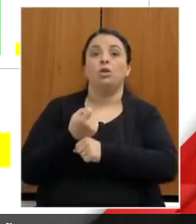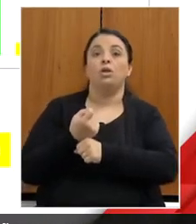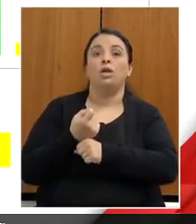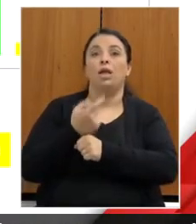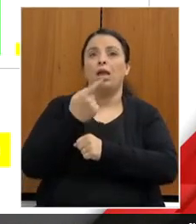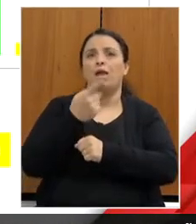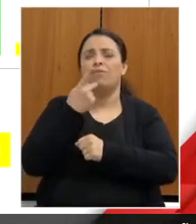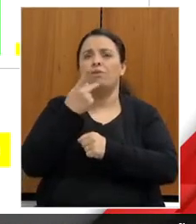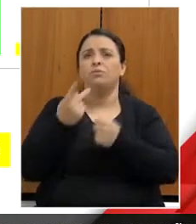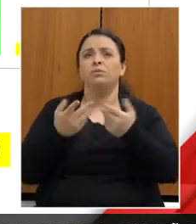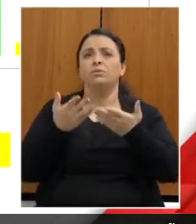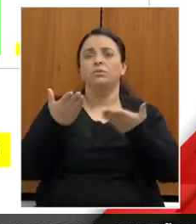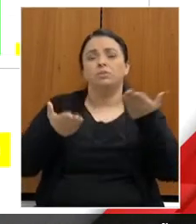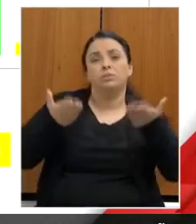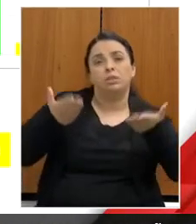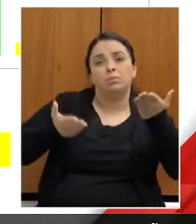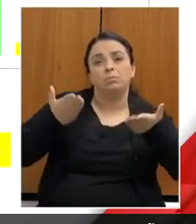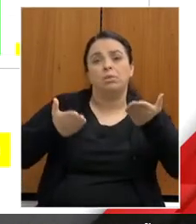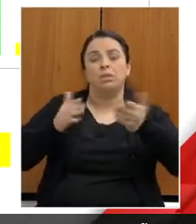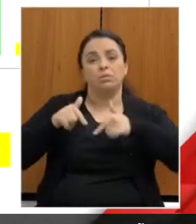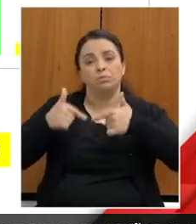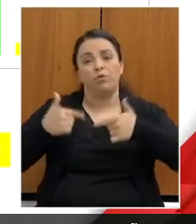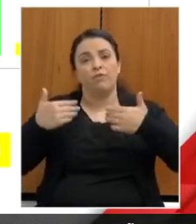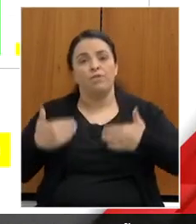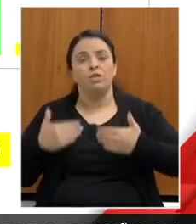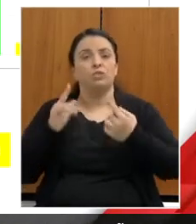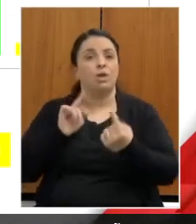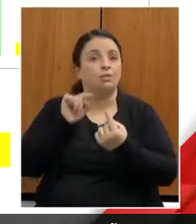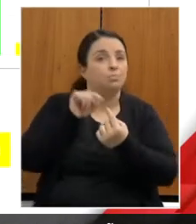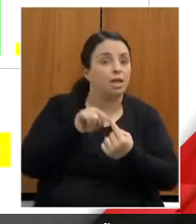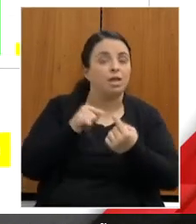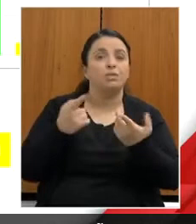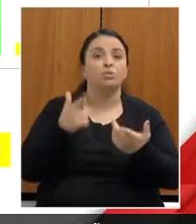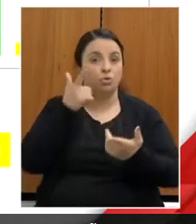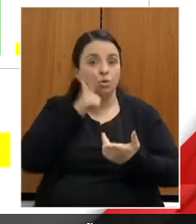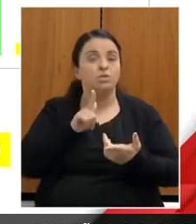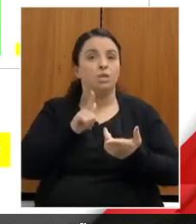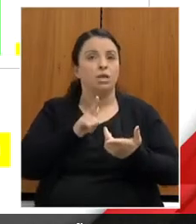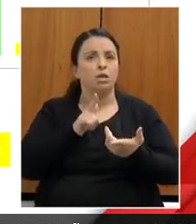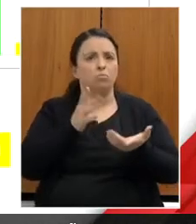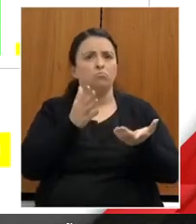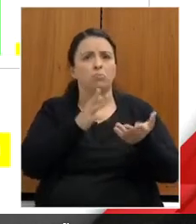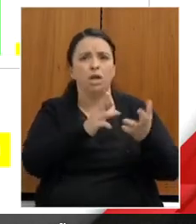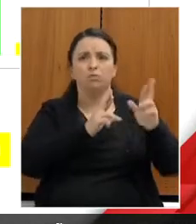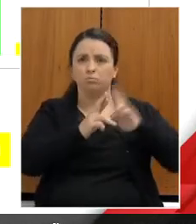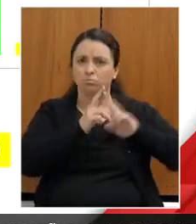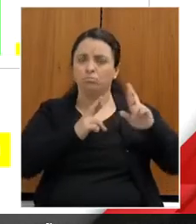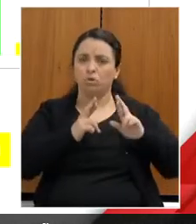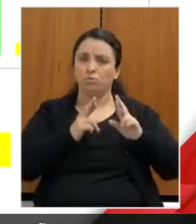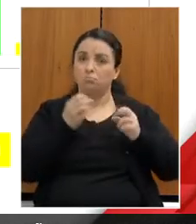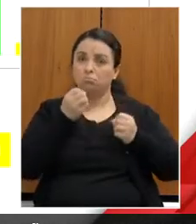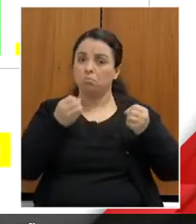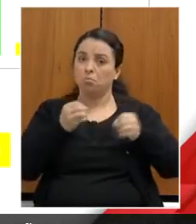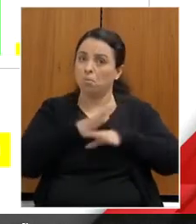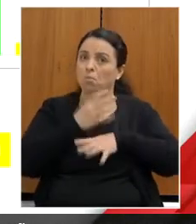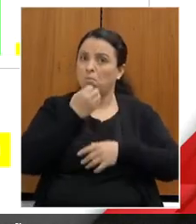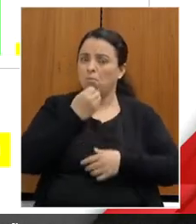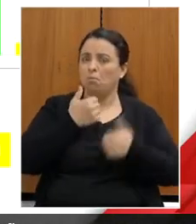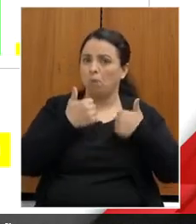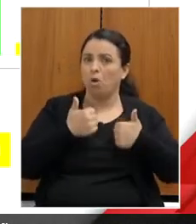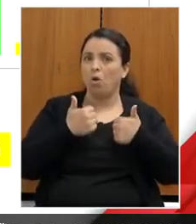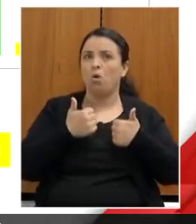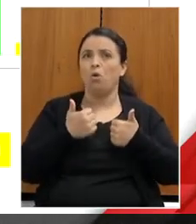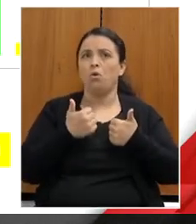relação ao desempenho físico, as metas. Então, conseguimos resultado satisfatório em mais da metade